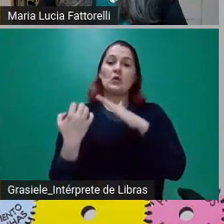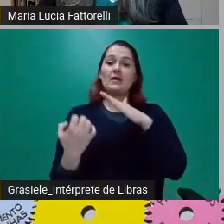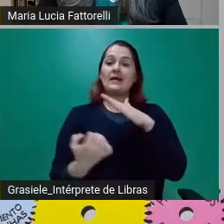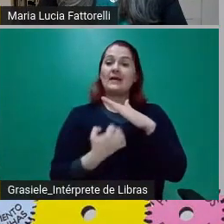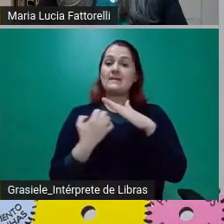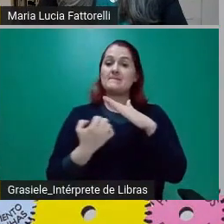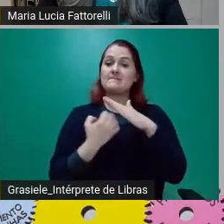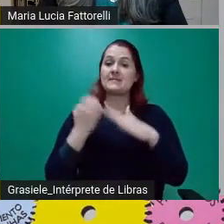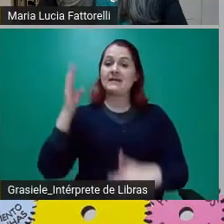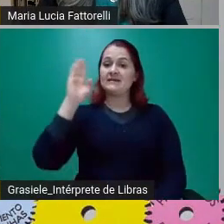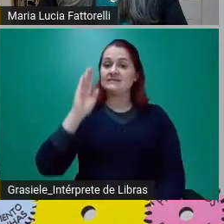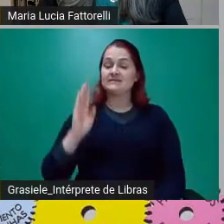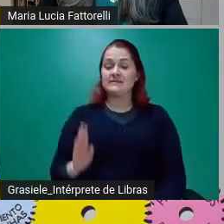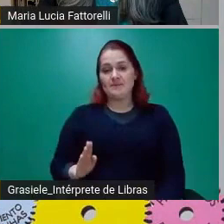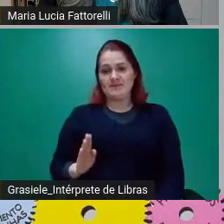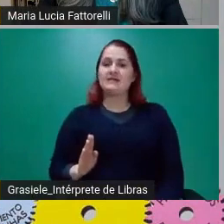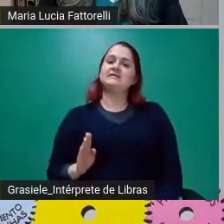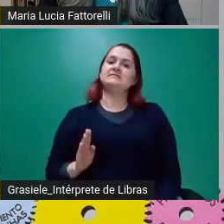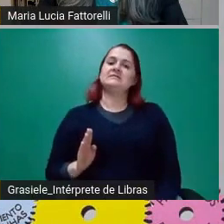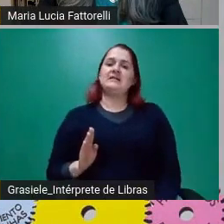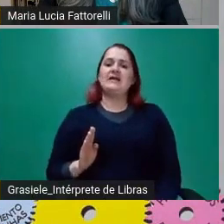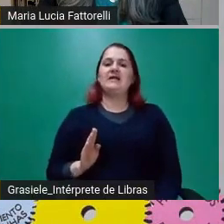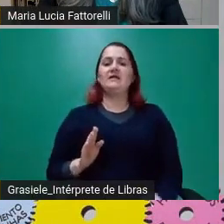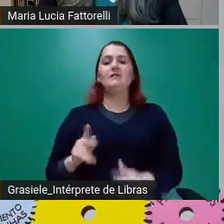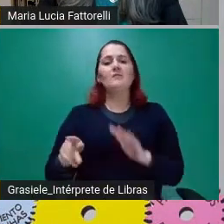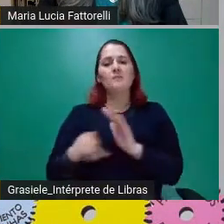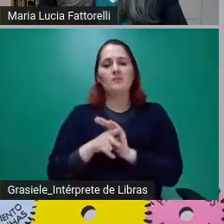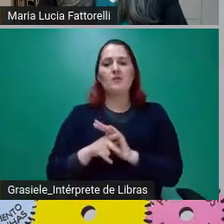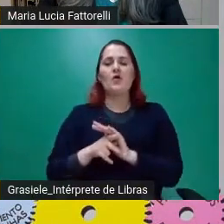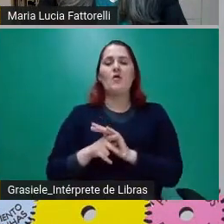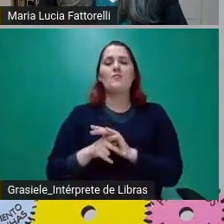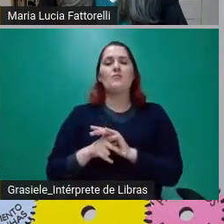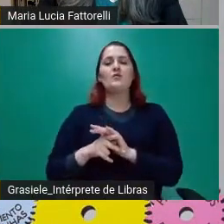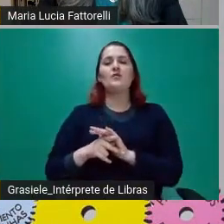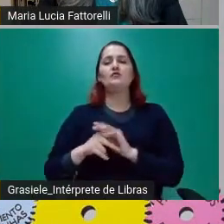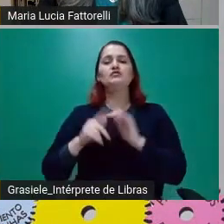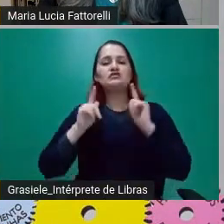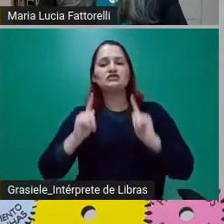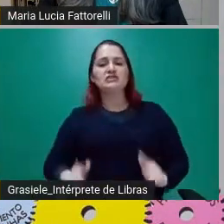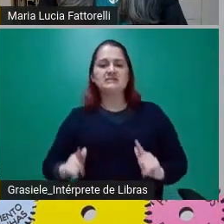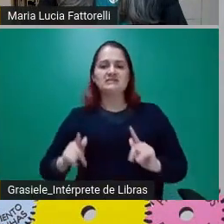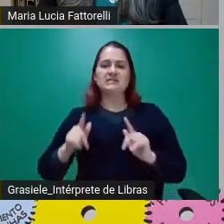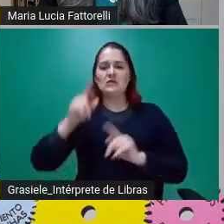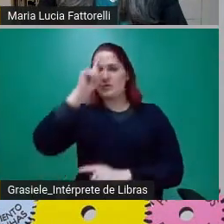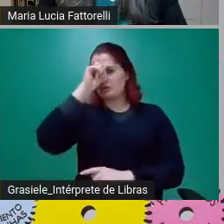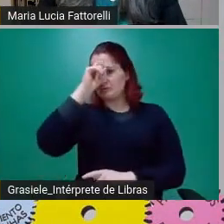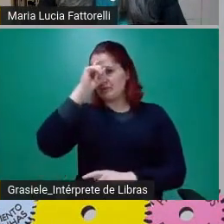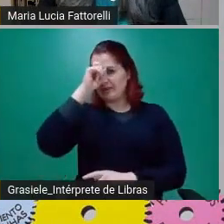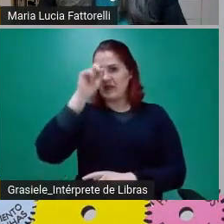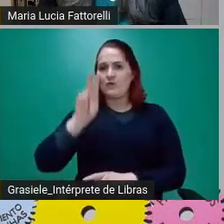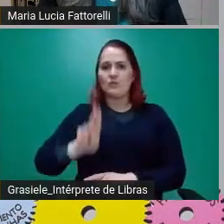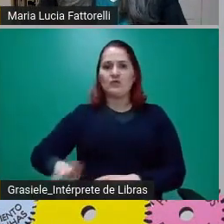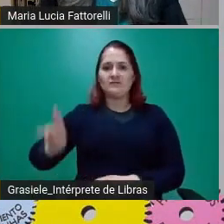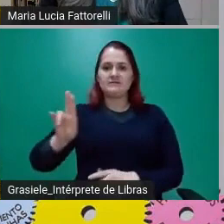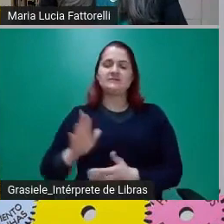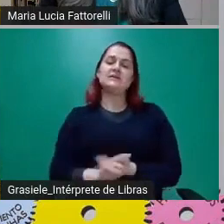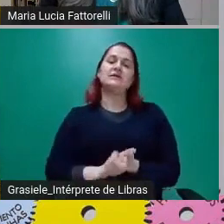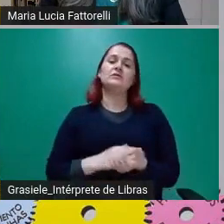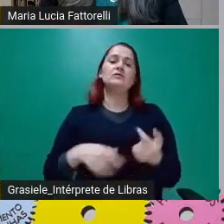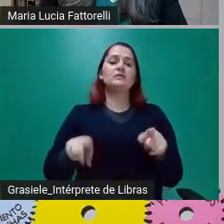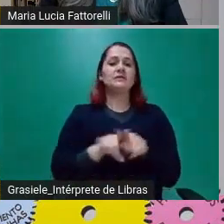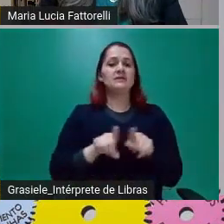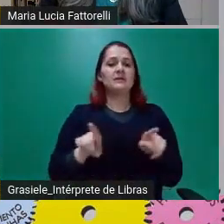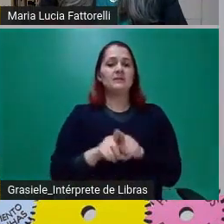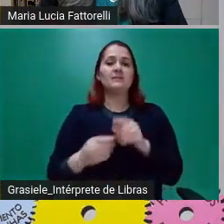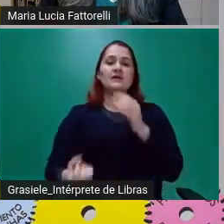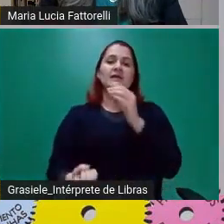os hospitais universitários em 2011, com a criação da FUNPRESP, que e a Fundação de Previdência Complementar do Servidor Público